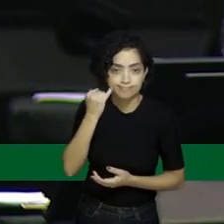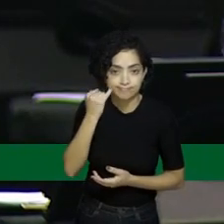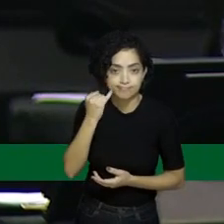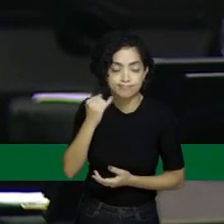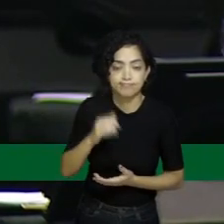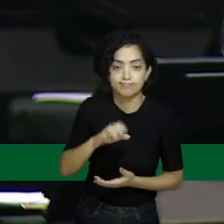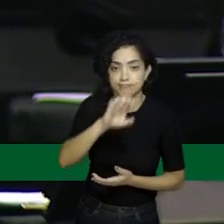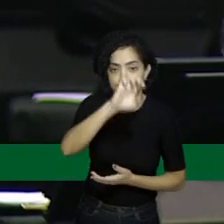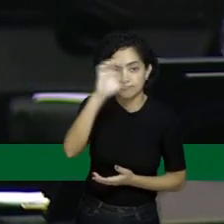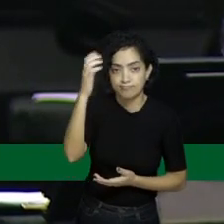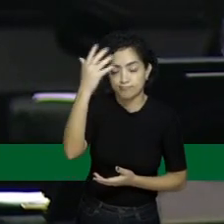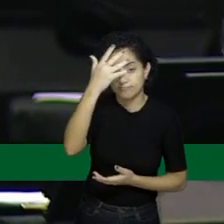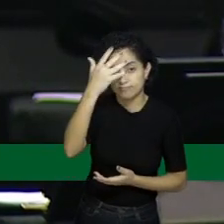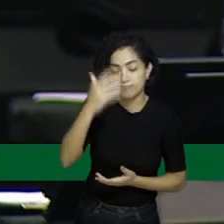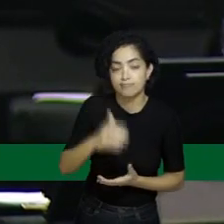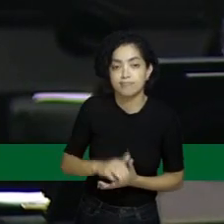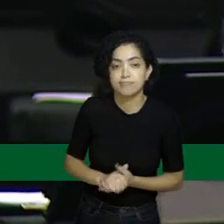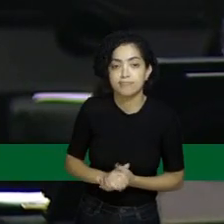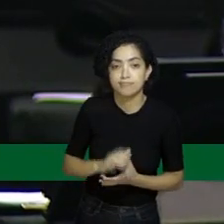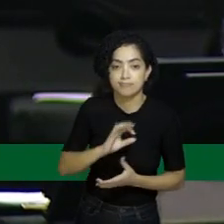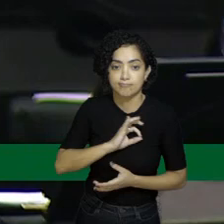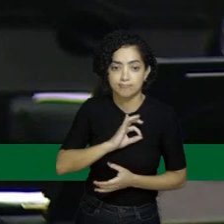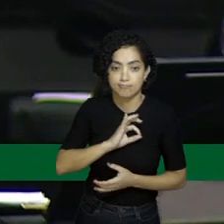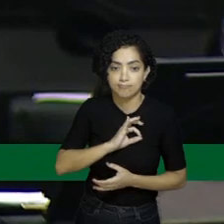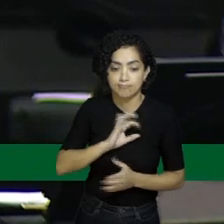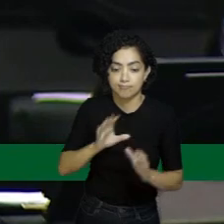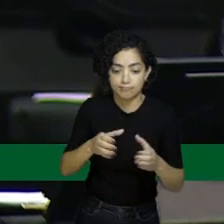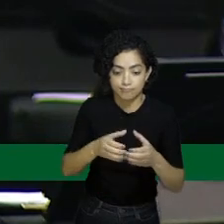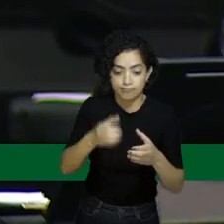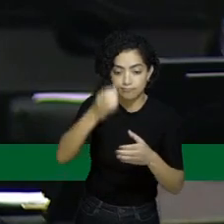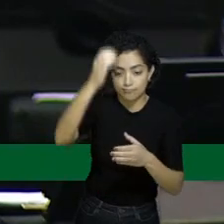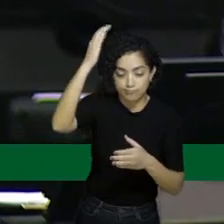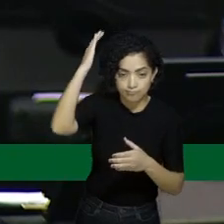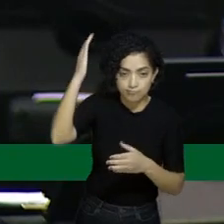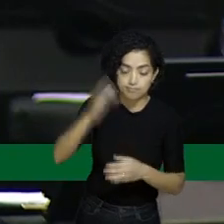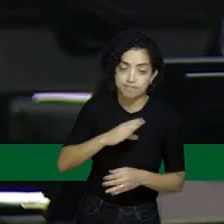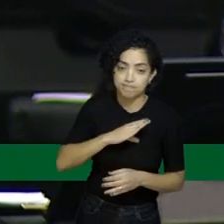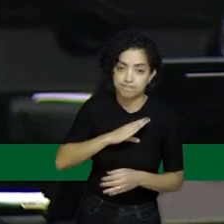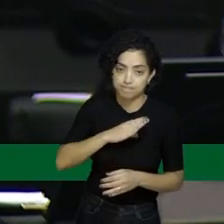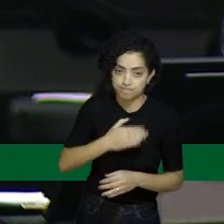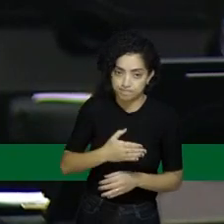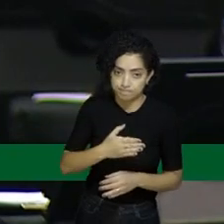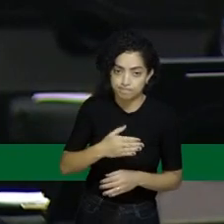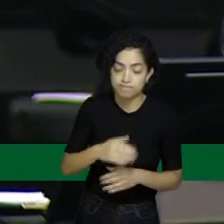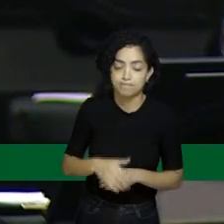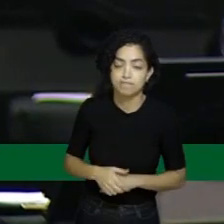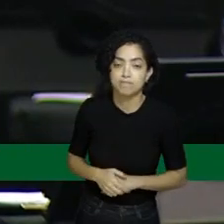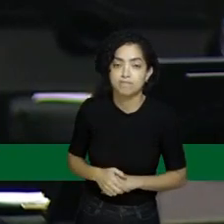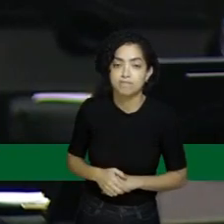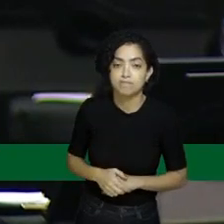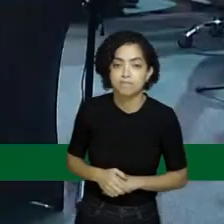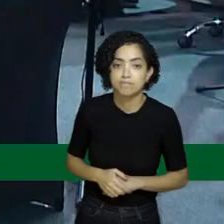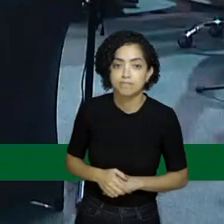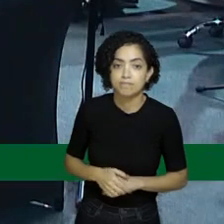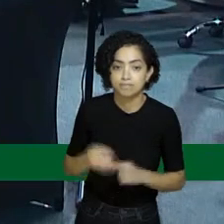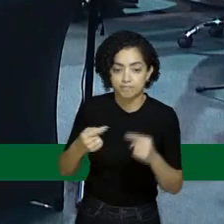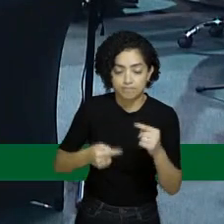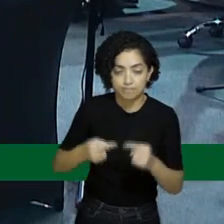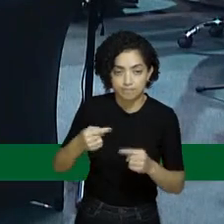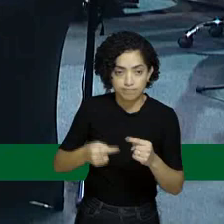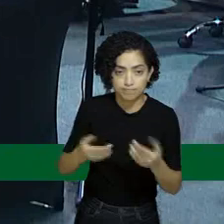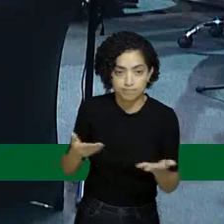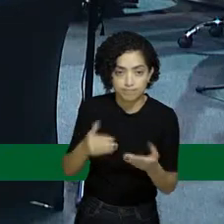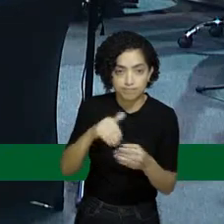Stein, manifestando a diversos policiais e bombeiros militares aplausos por ato de bravura, em discussão. Não havendo quem queira discutir,